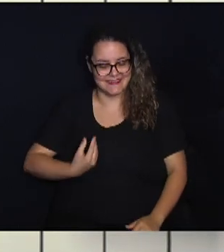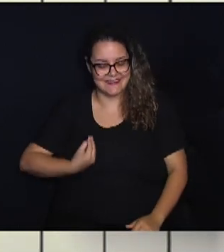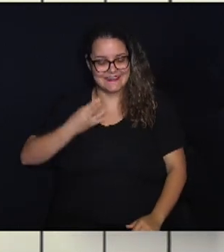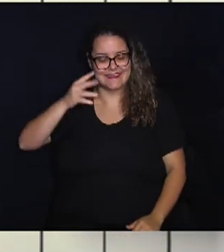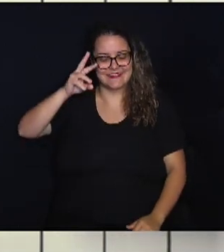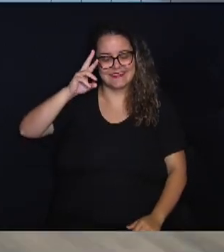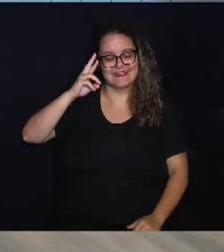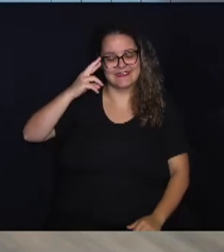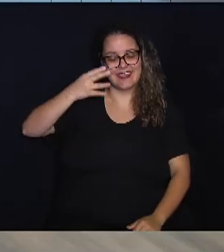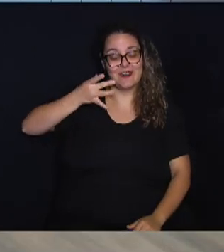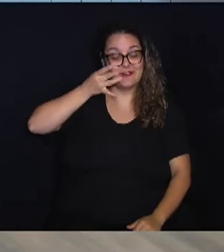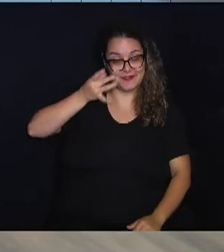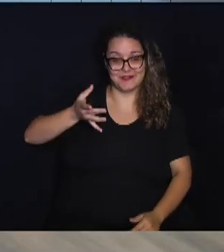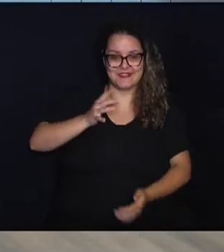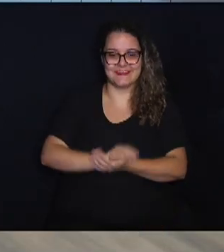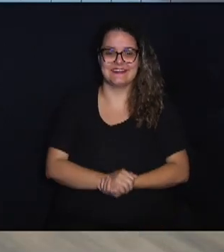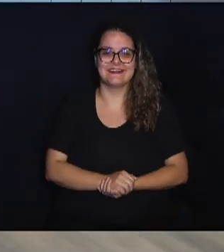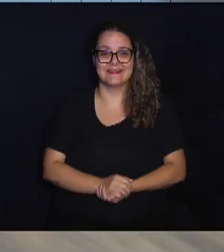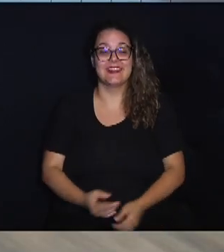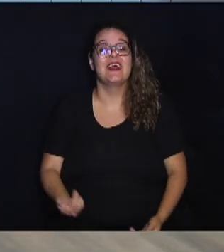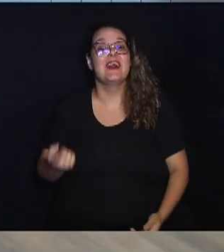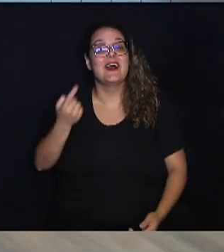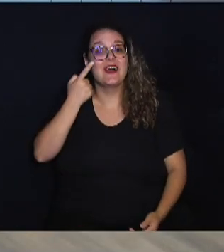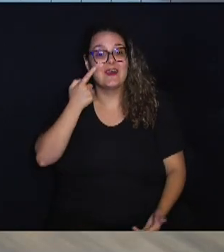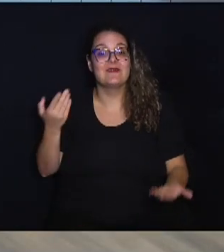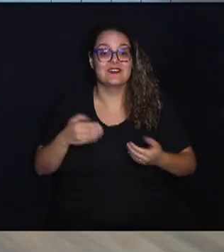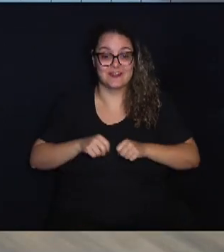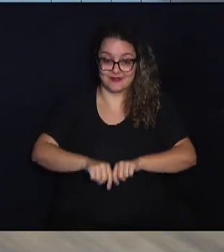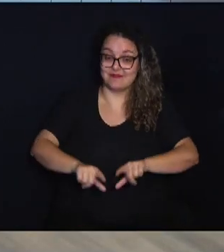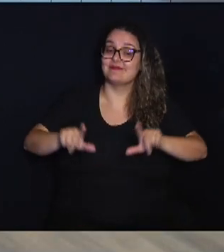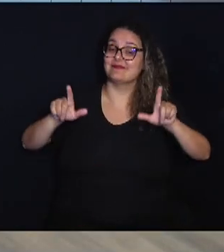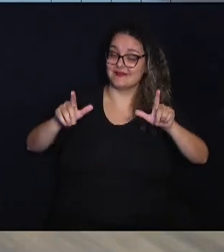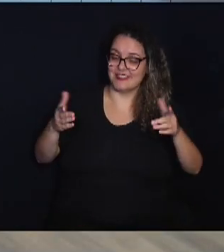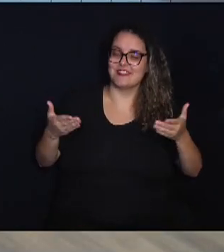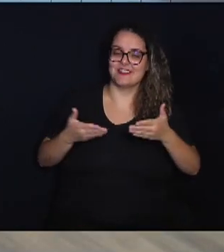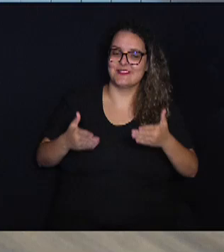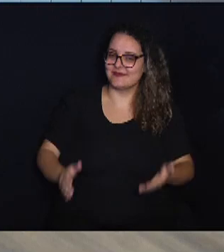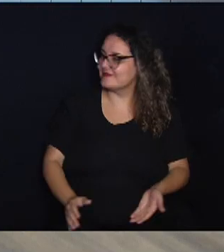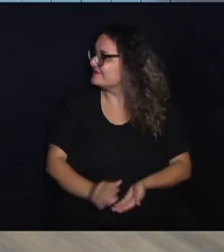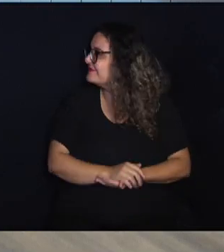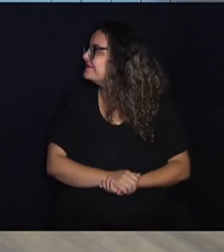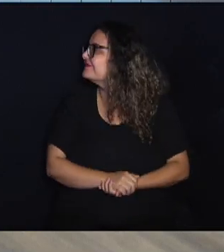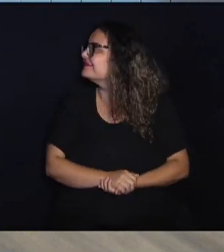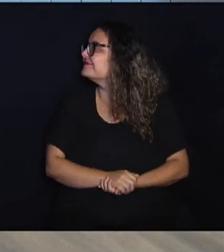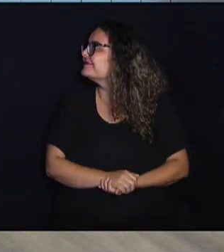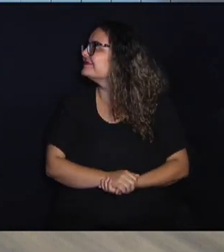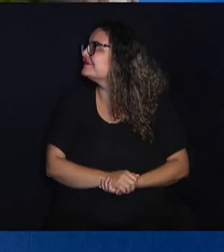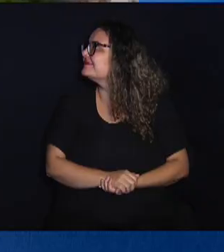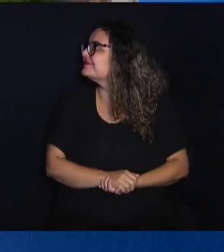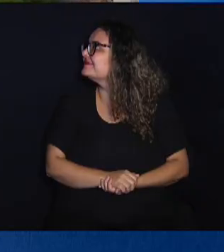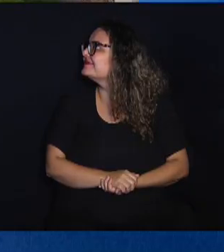ao vivo. Confira a partir de agora os destaques de hoje.